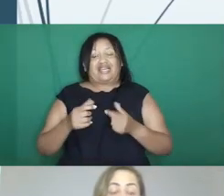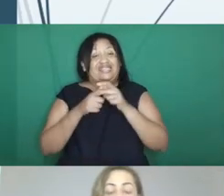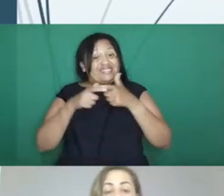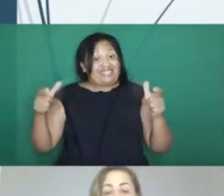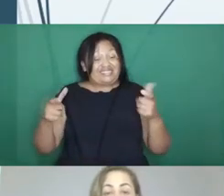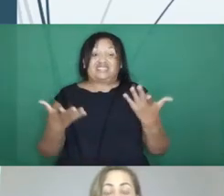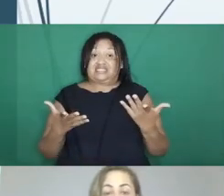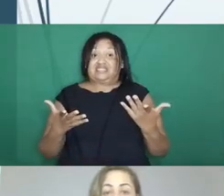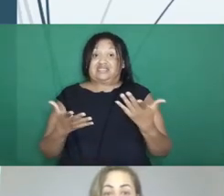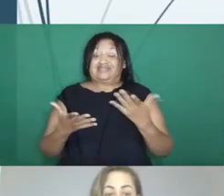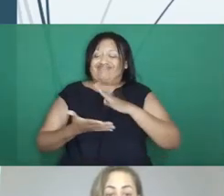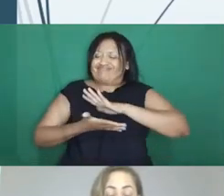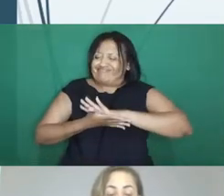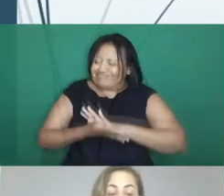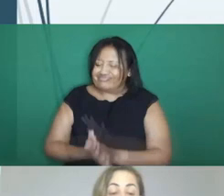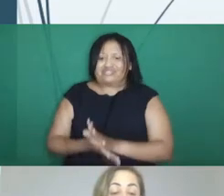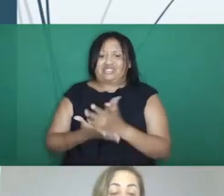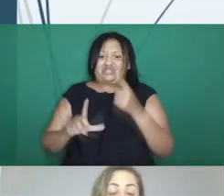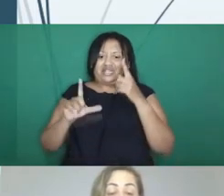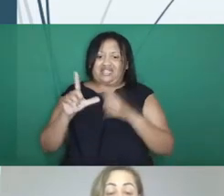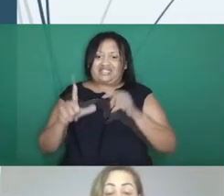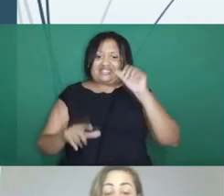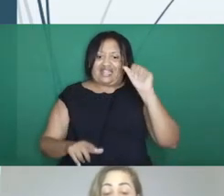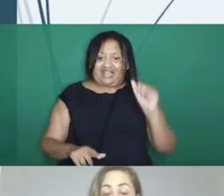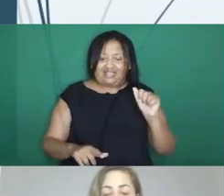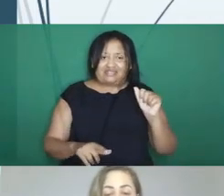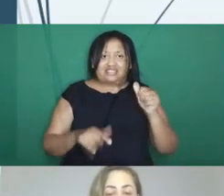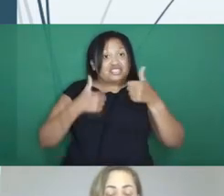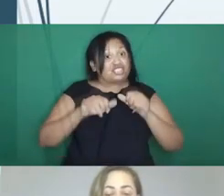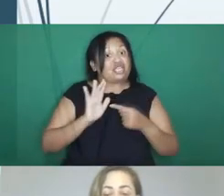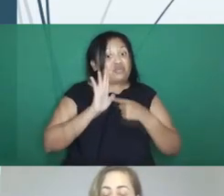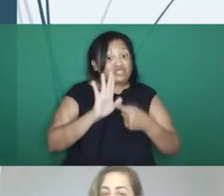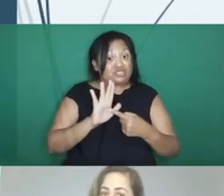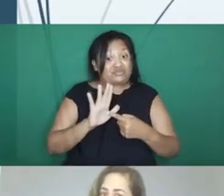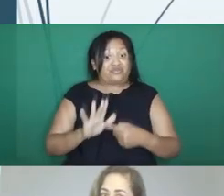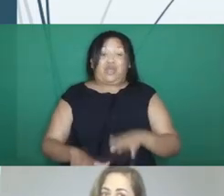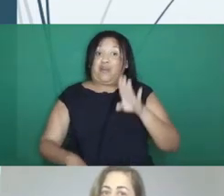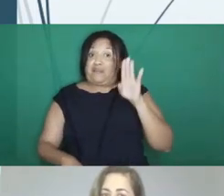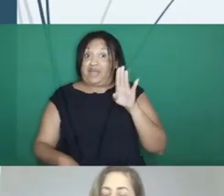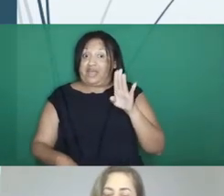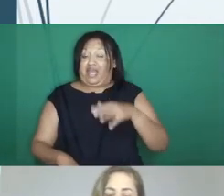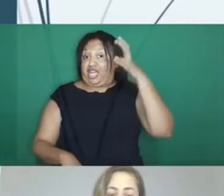a gente já consegue responder essa questão letra B as chuvas não causaram grandes desastres não é isso a gente viu que sim